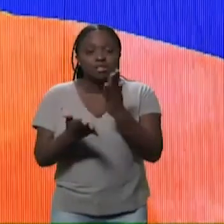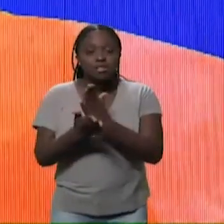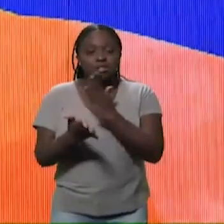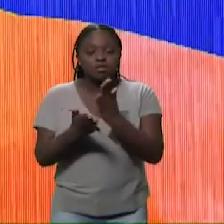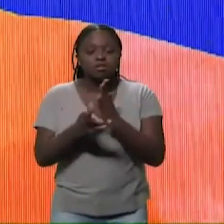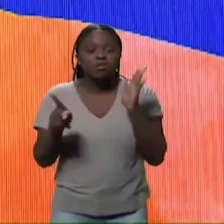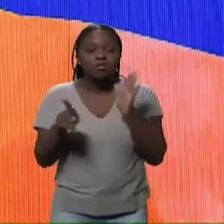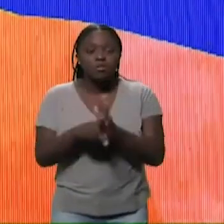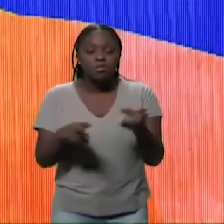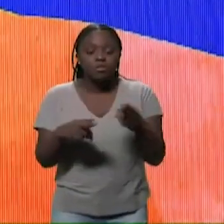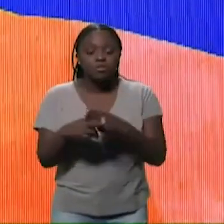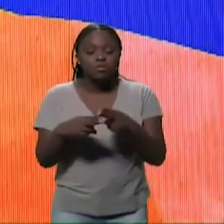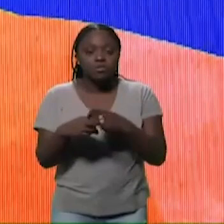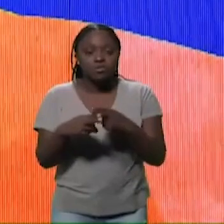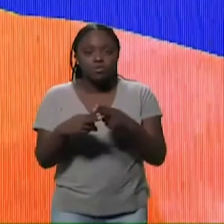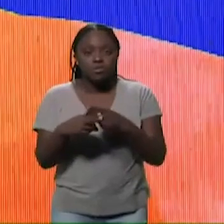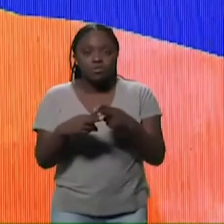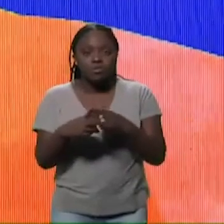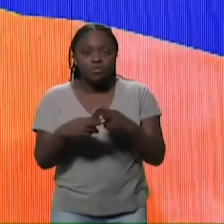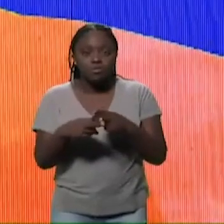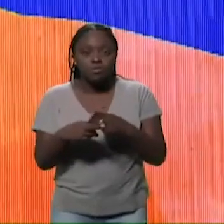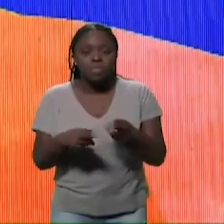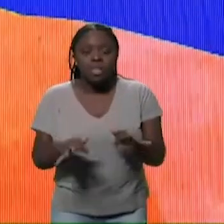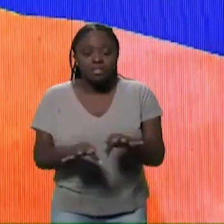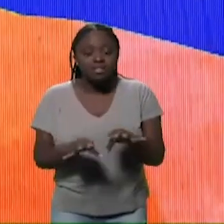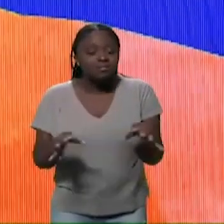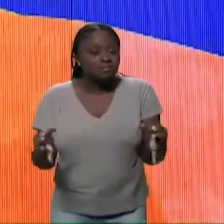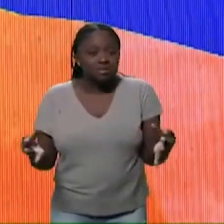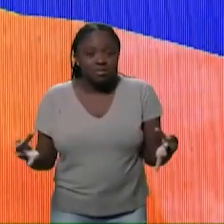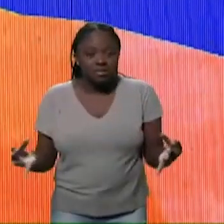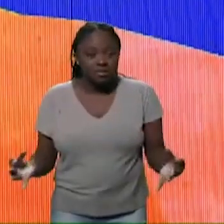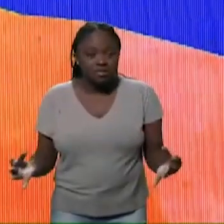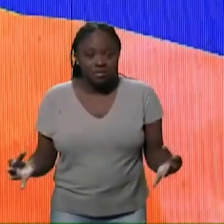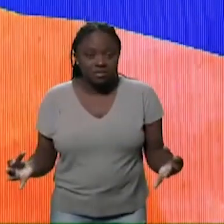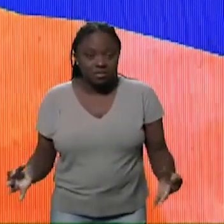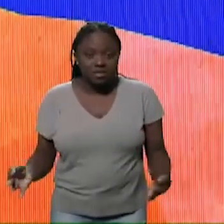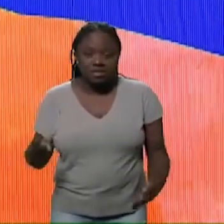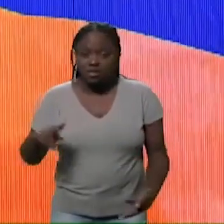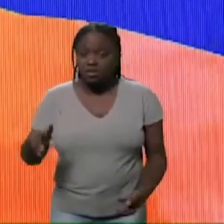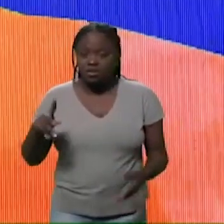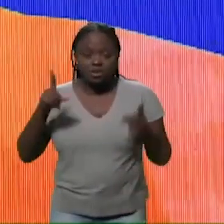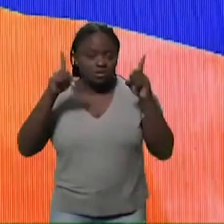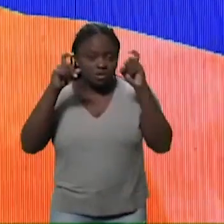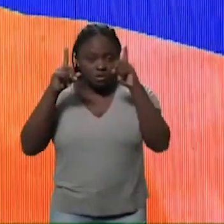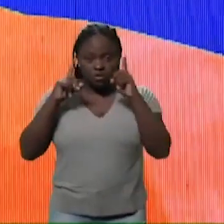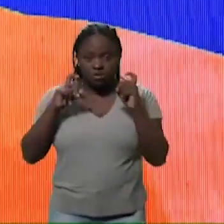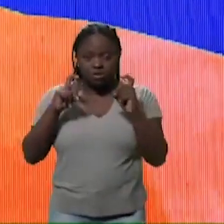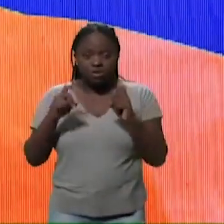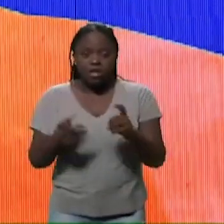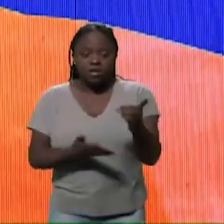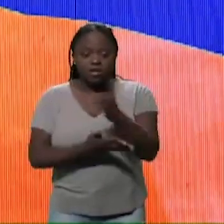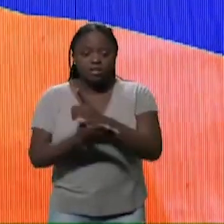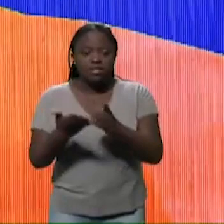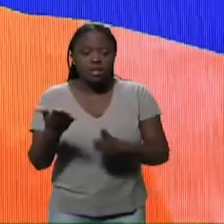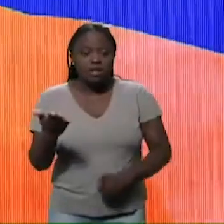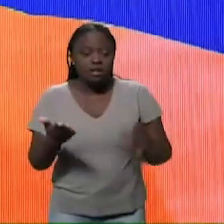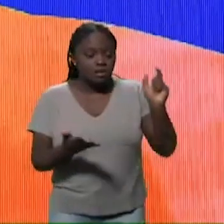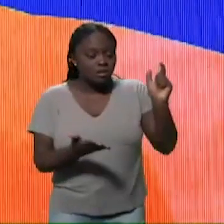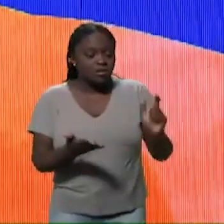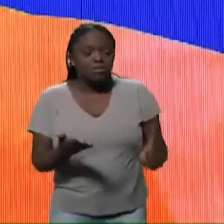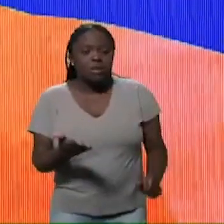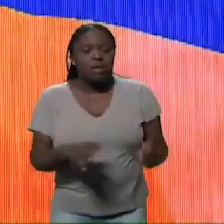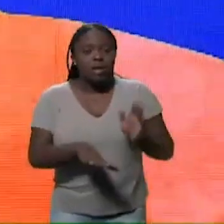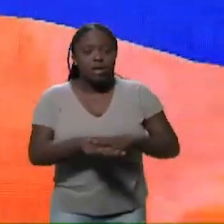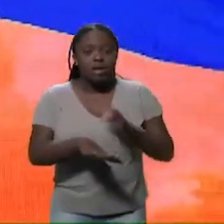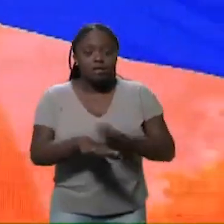pornográficas. Revistas pornográficas tão simples, gente, que não eram nem fotos, era desenho à mão.